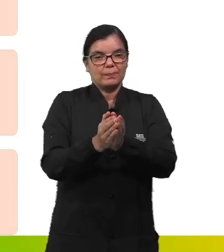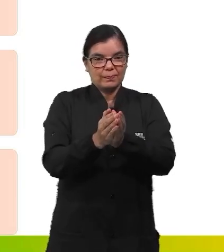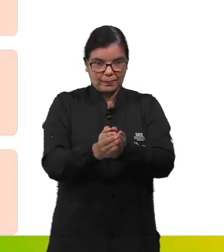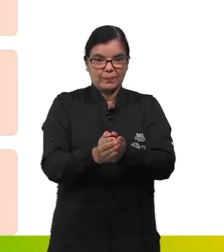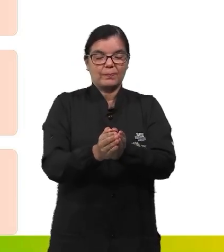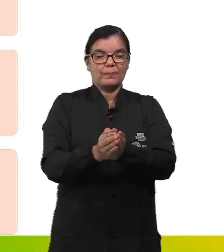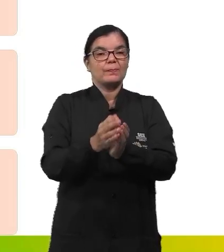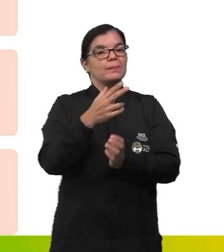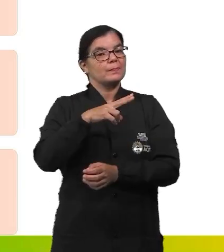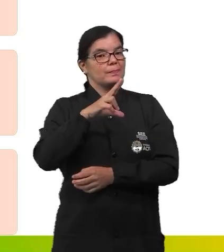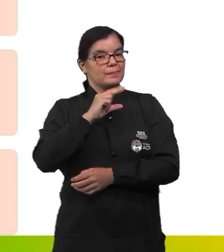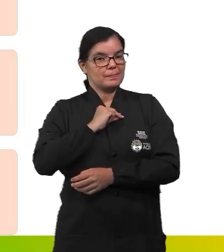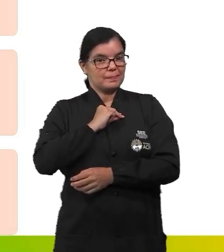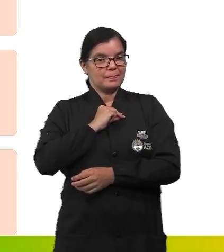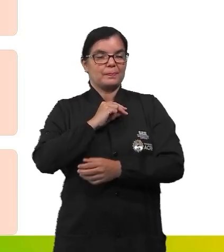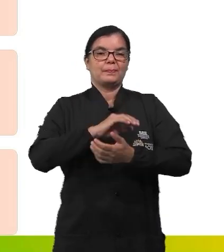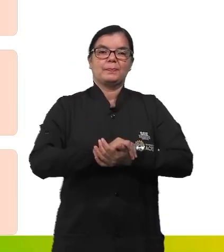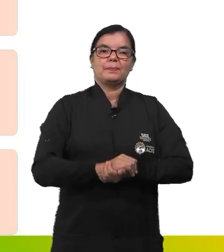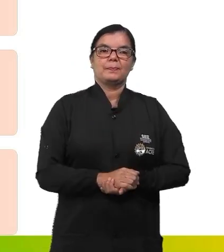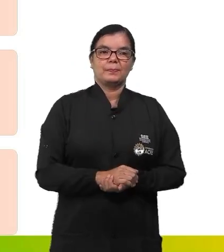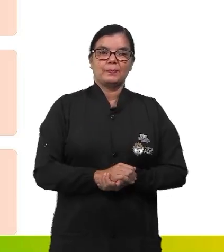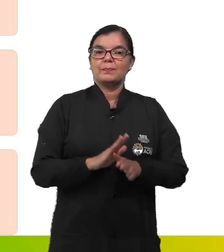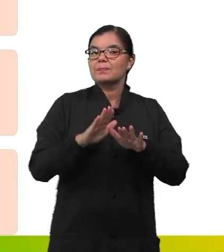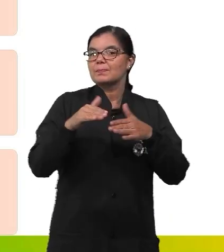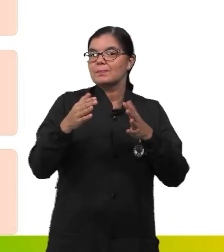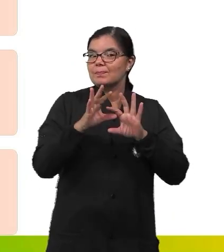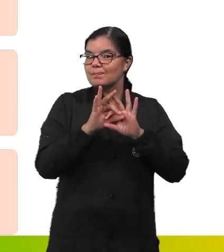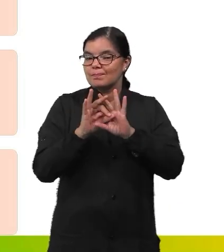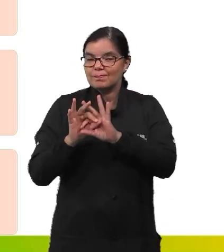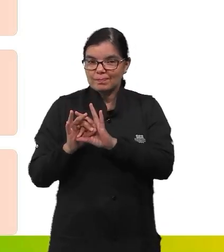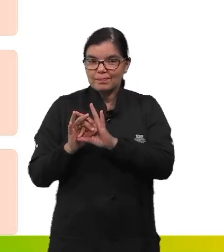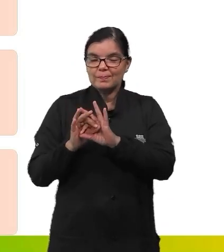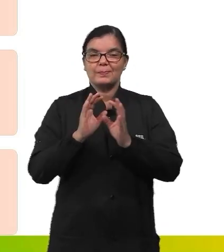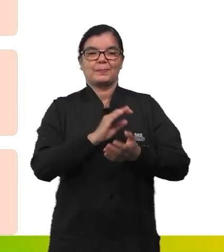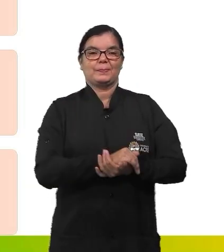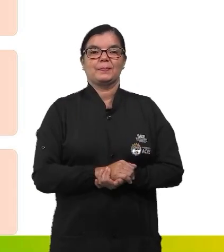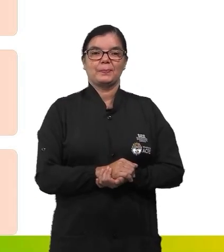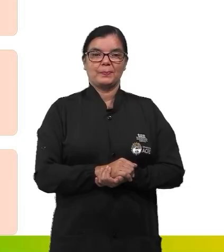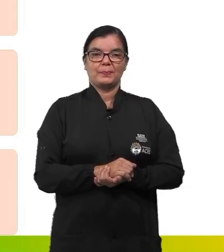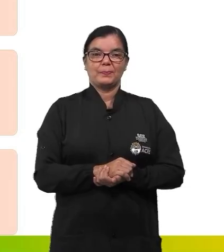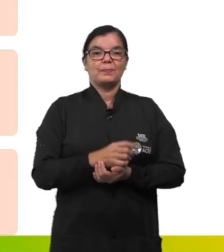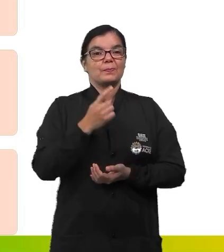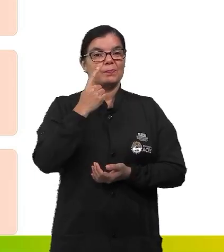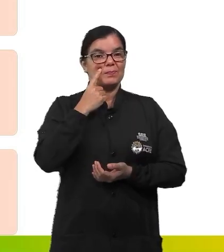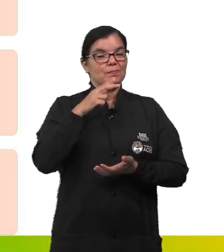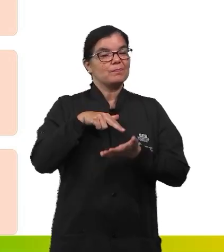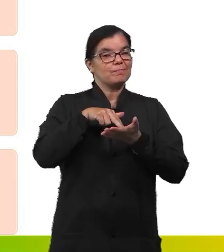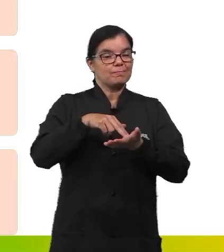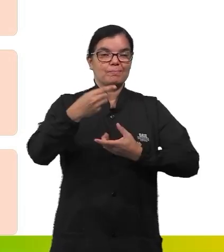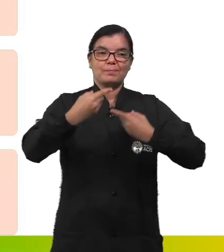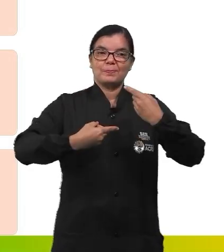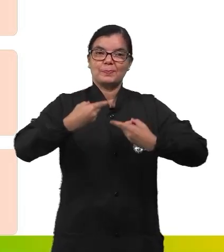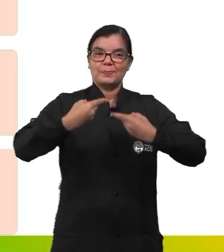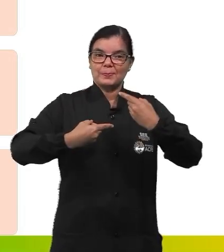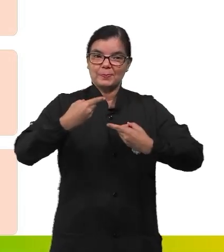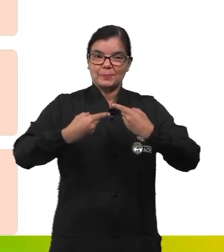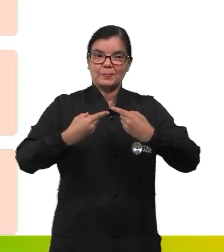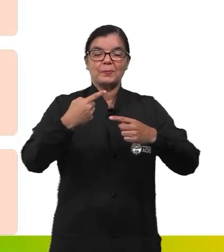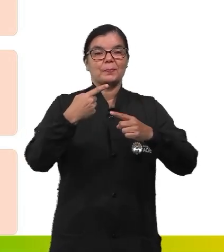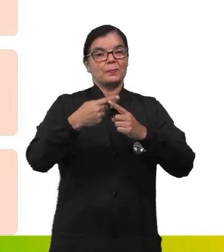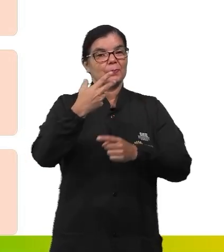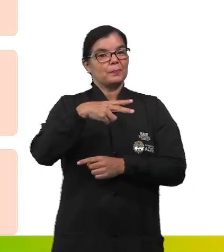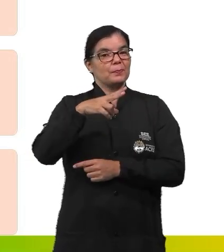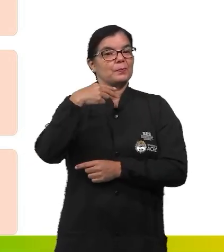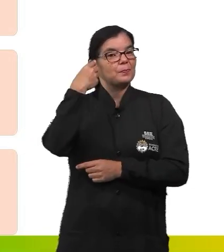navegações portuguesas? Qual contexto? Um contexto de estabilidade política, pois